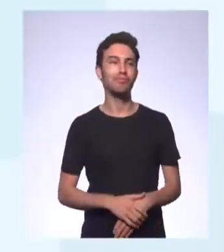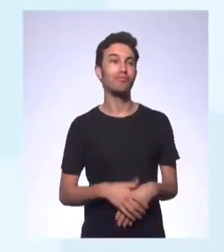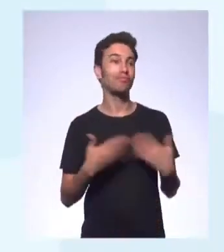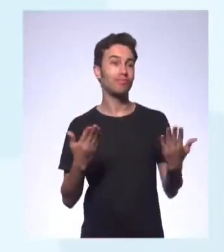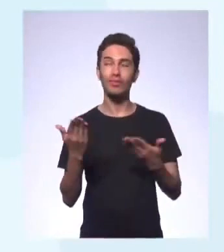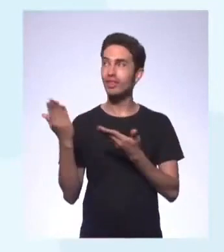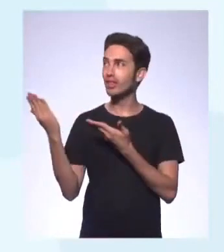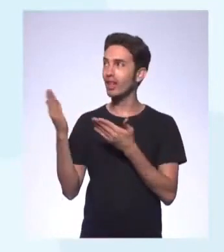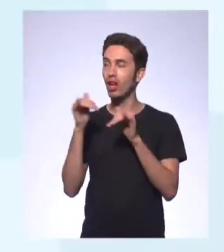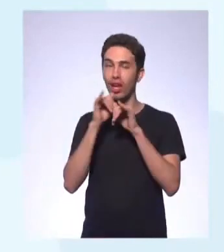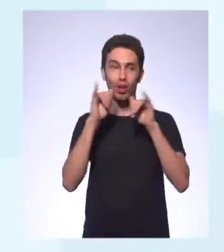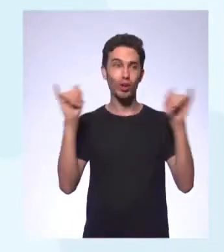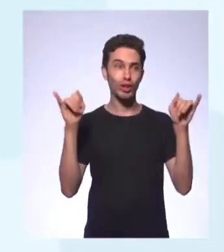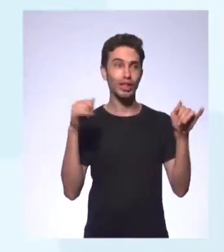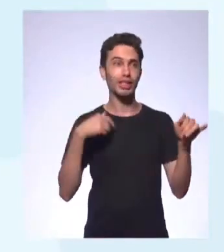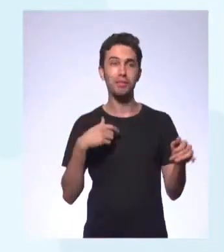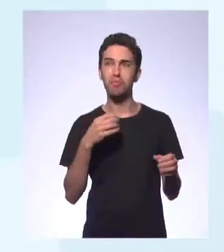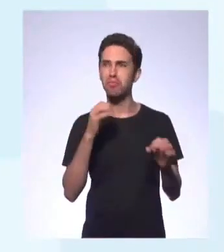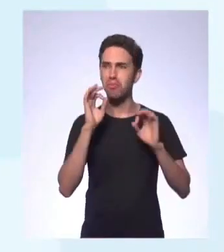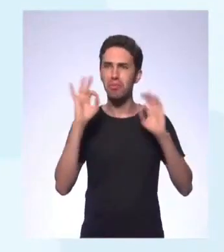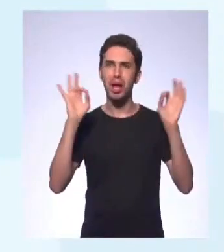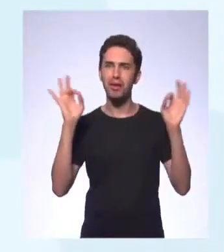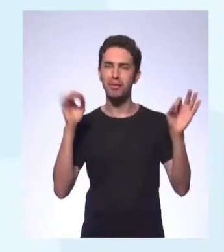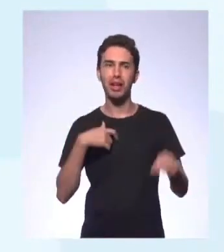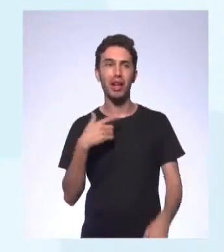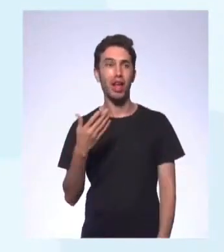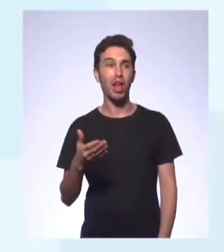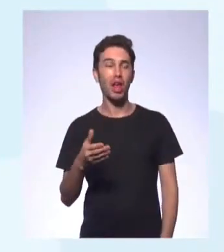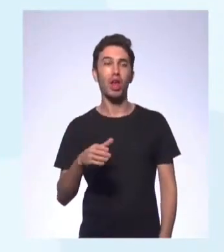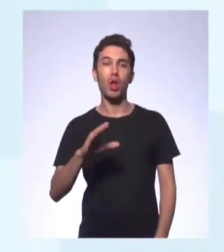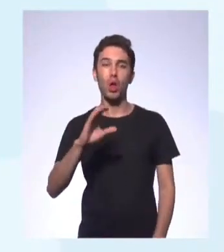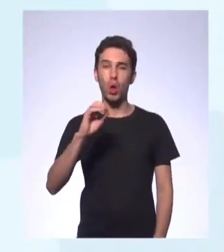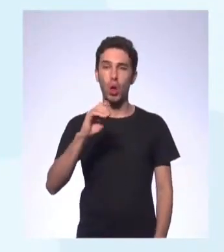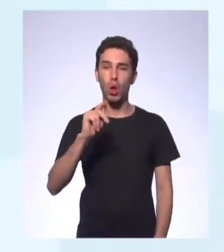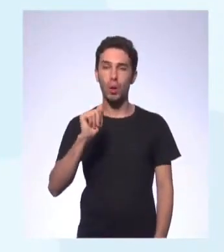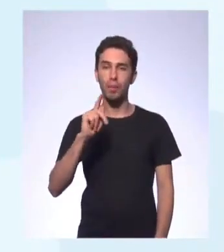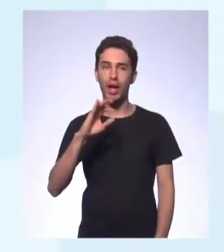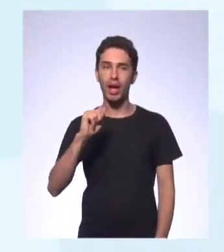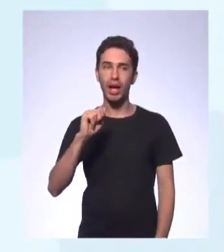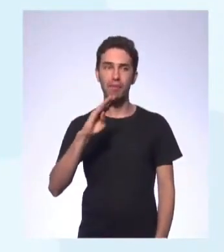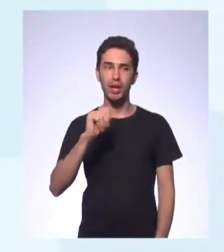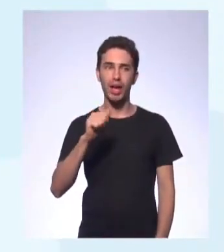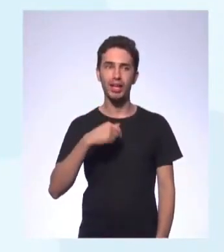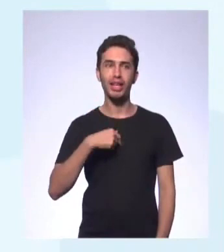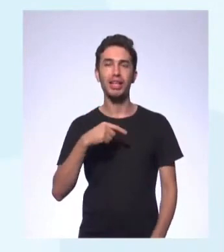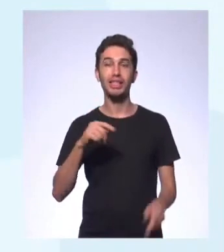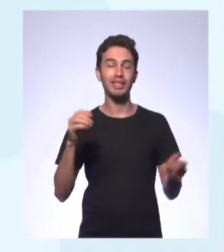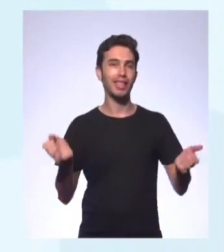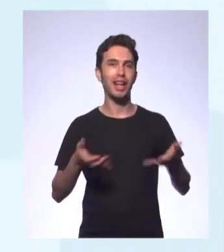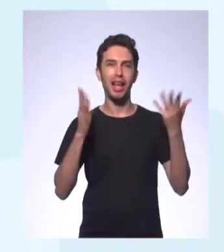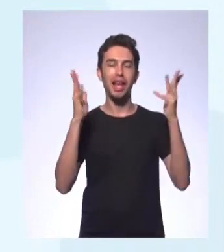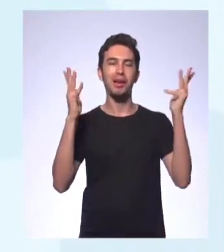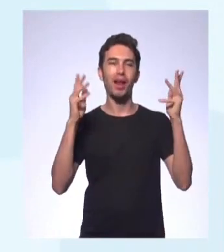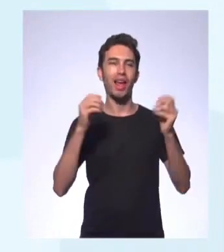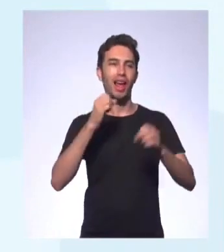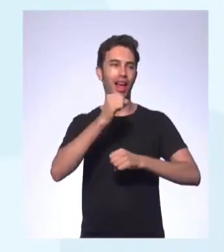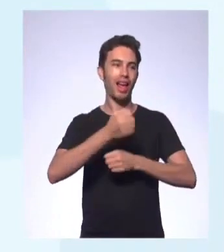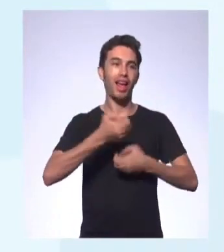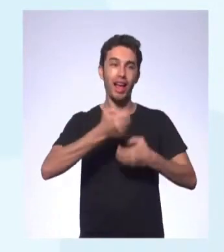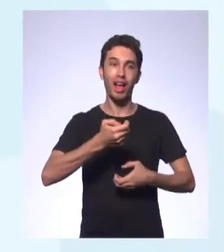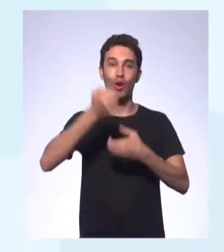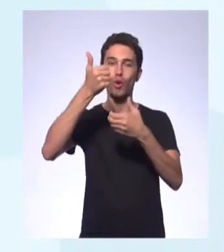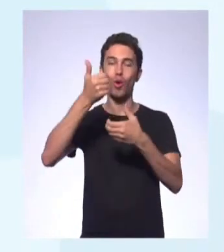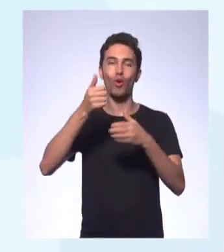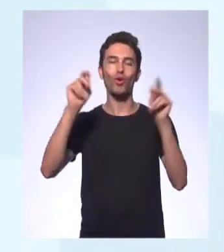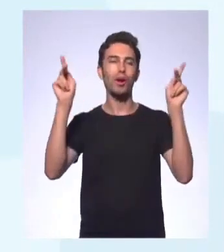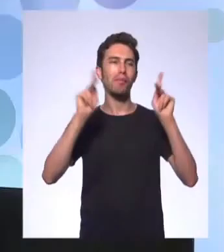manchete maravilhosa que eu separei para vocês. Copacabana celebra Ano Novo em paz, mas com muitos assaltos,